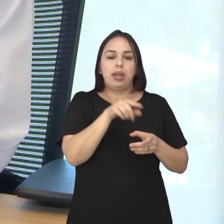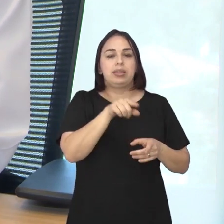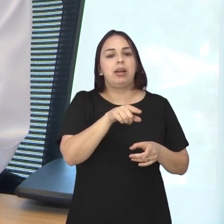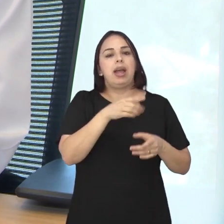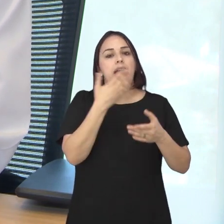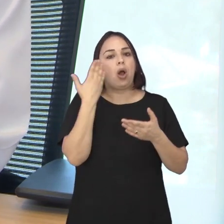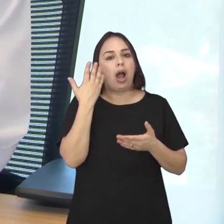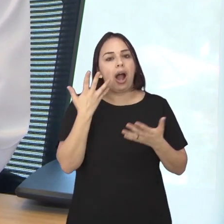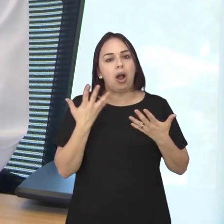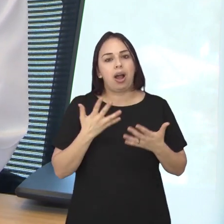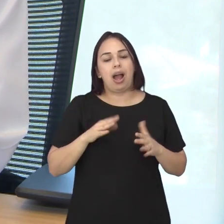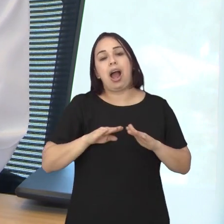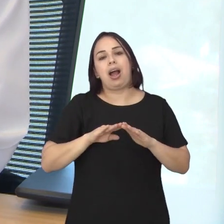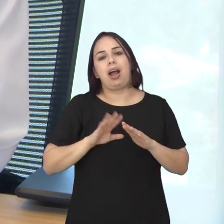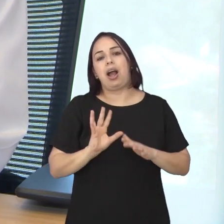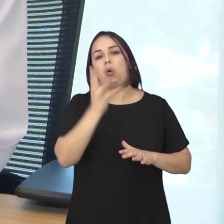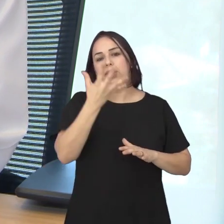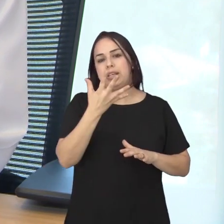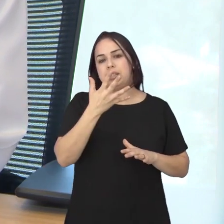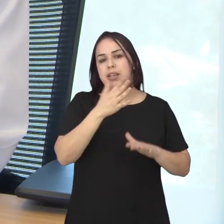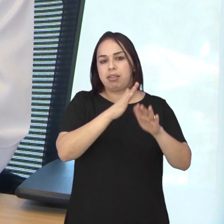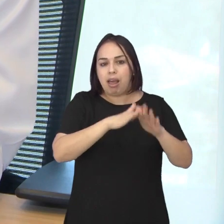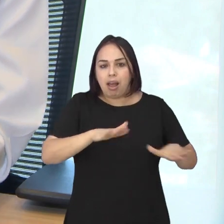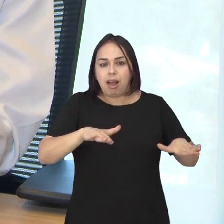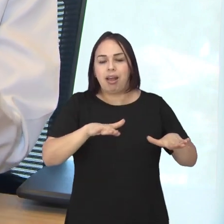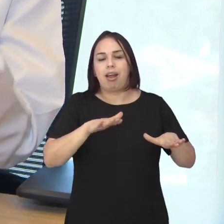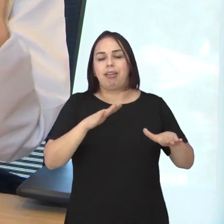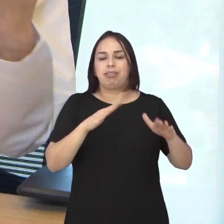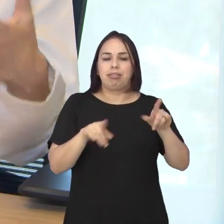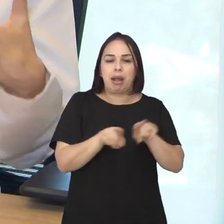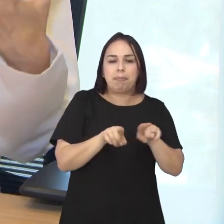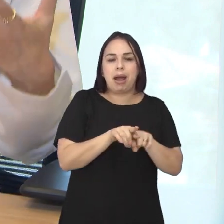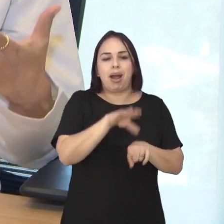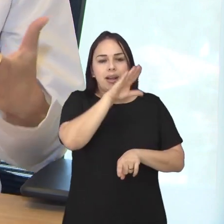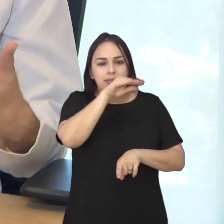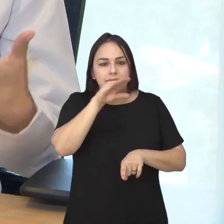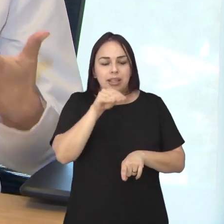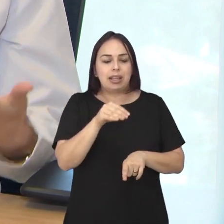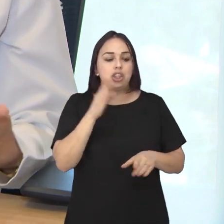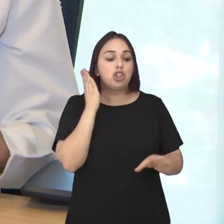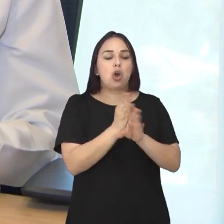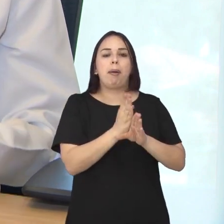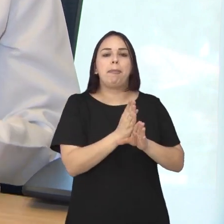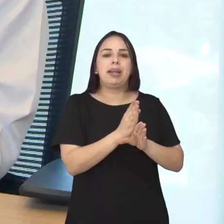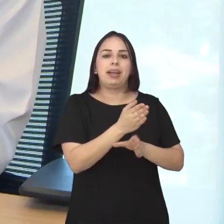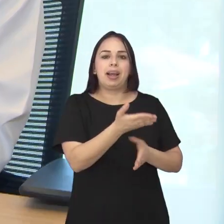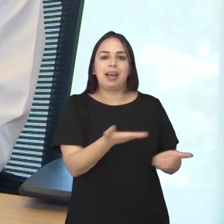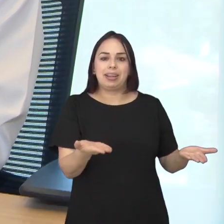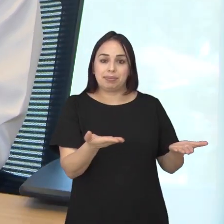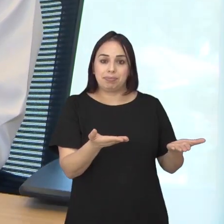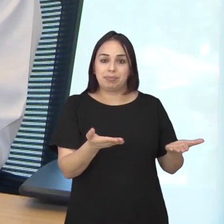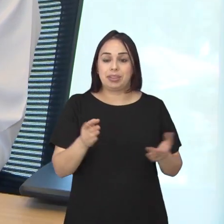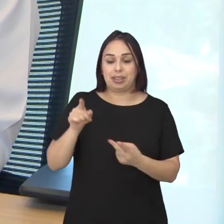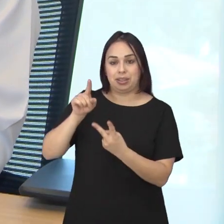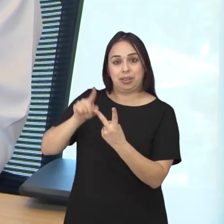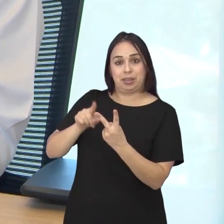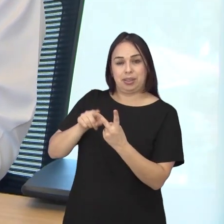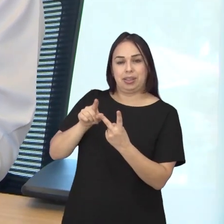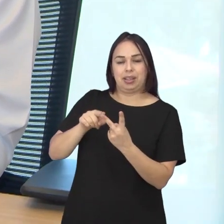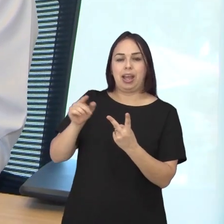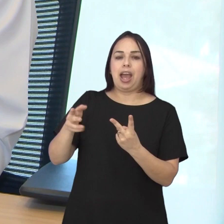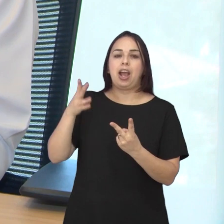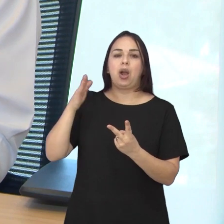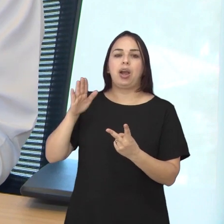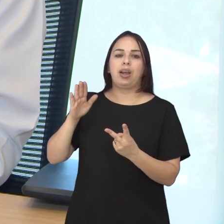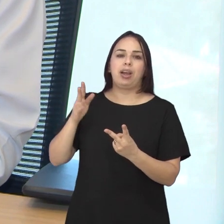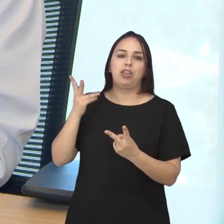mais comum da infância e da adolescência, que é aquele diabetes que a gente descobre quando o paciente é mais novinho. E o diabetes tipo 2 é o